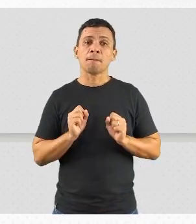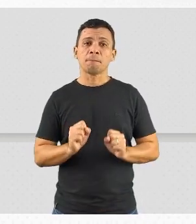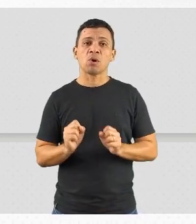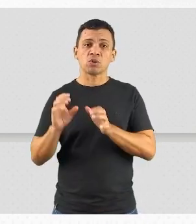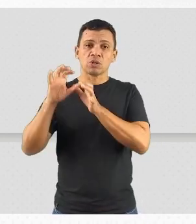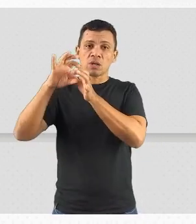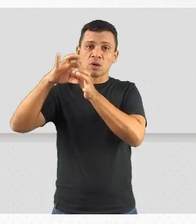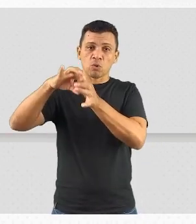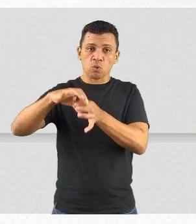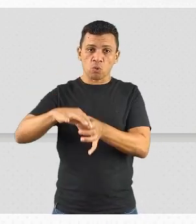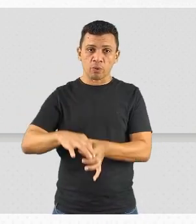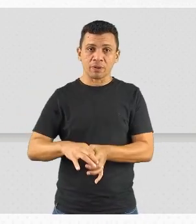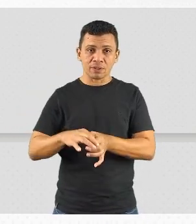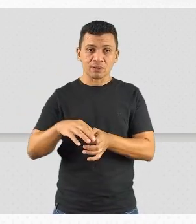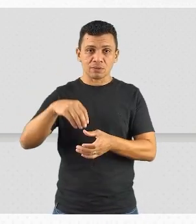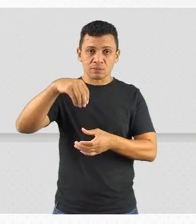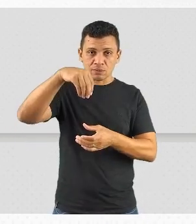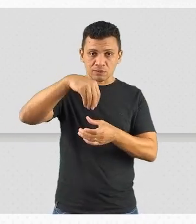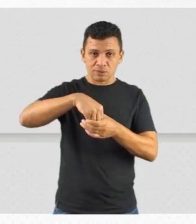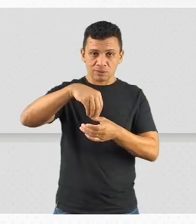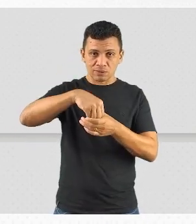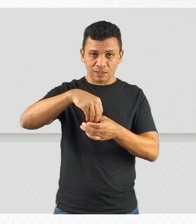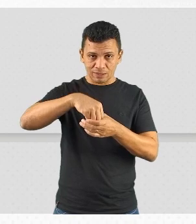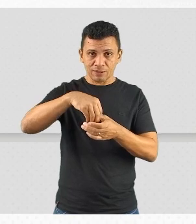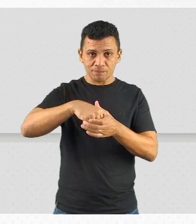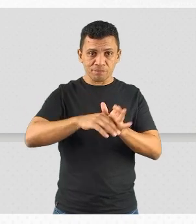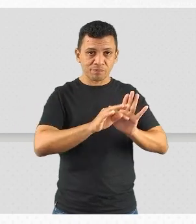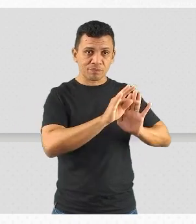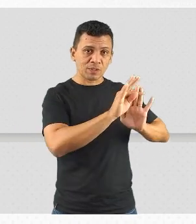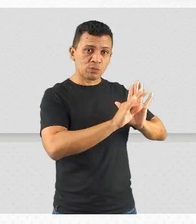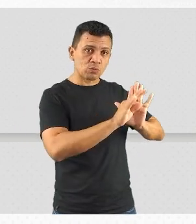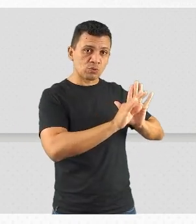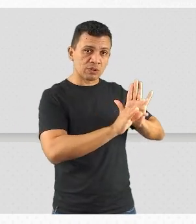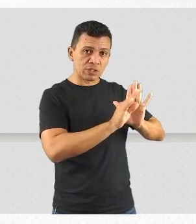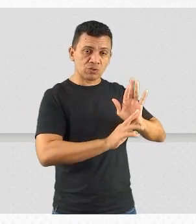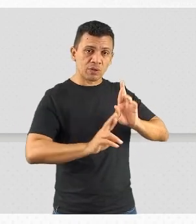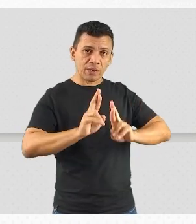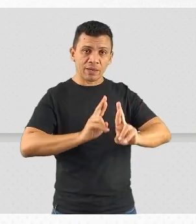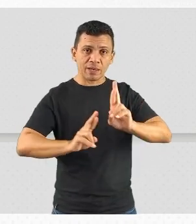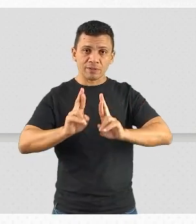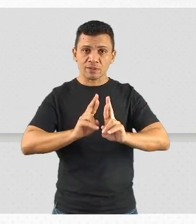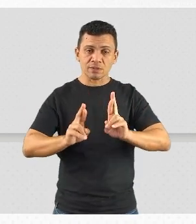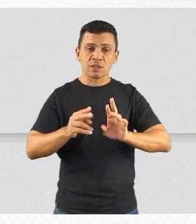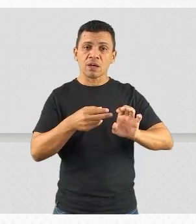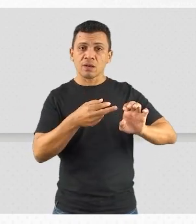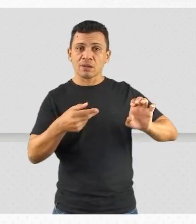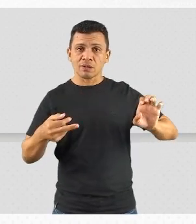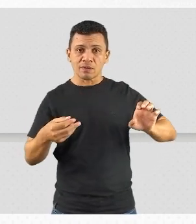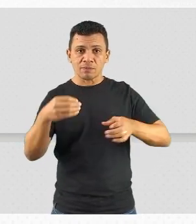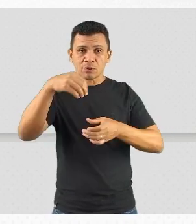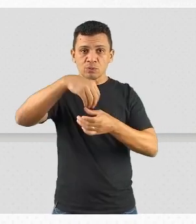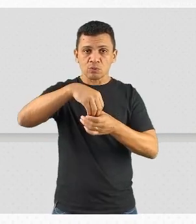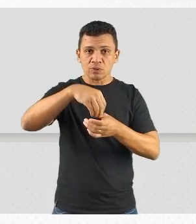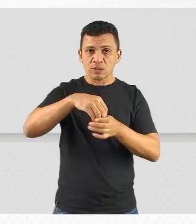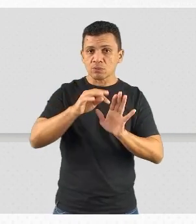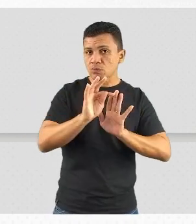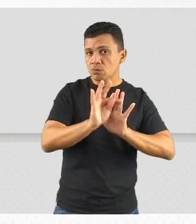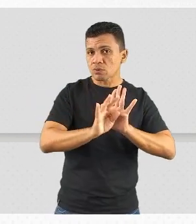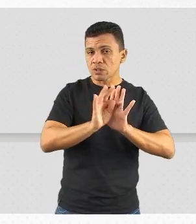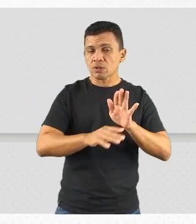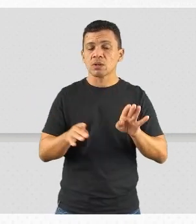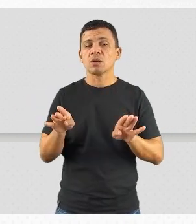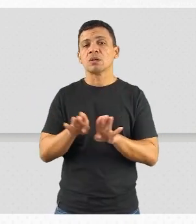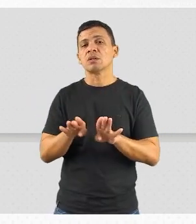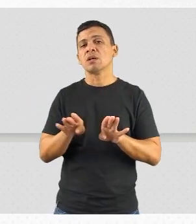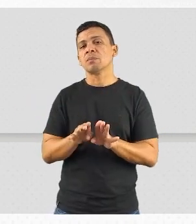coerência interna, né, quando ela está intrinsecamente relacionada aos elementos internos do texto, como também ela